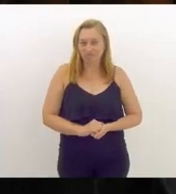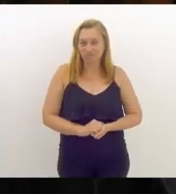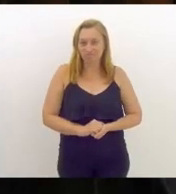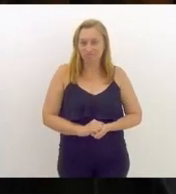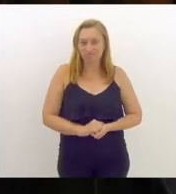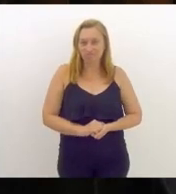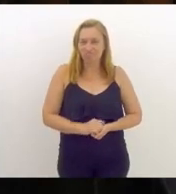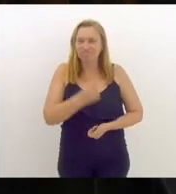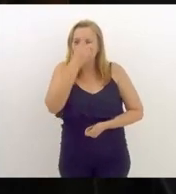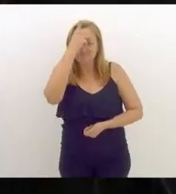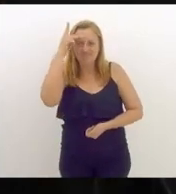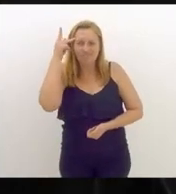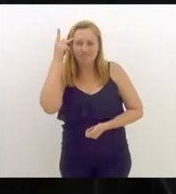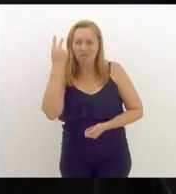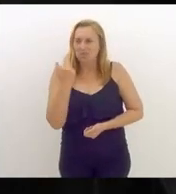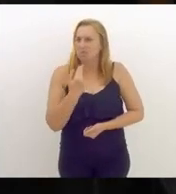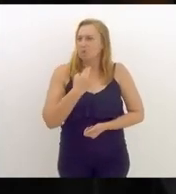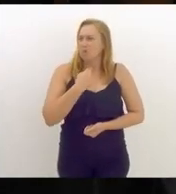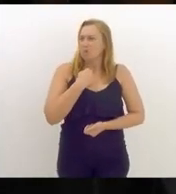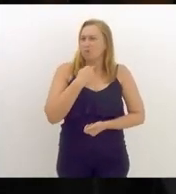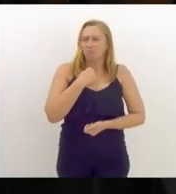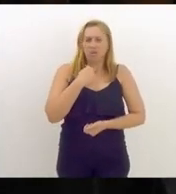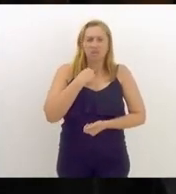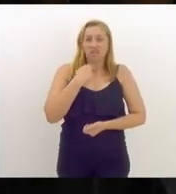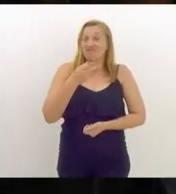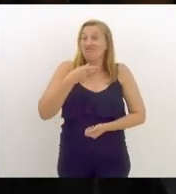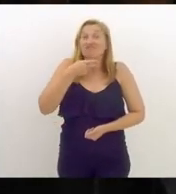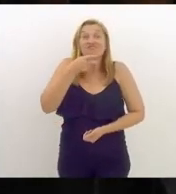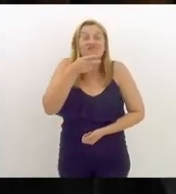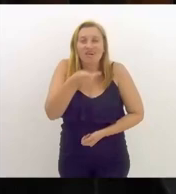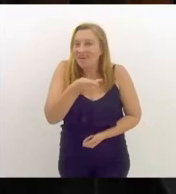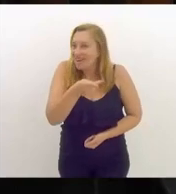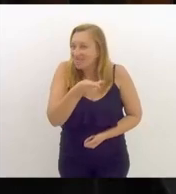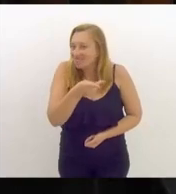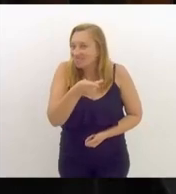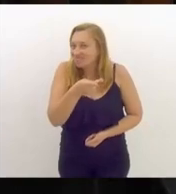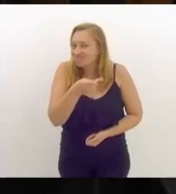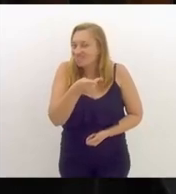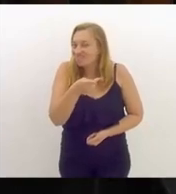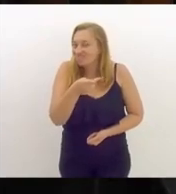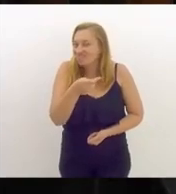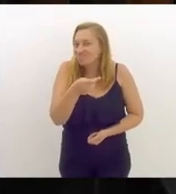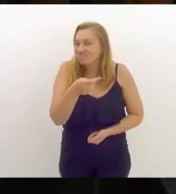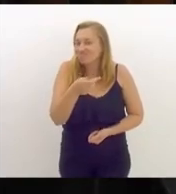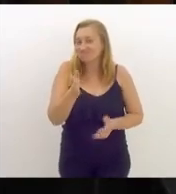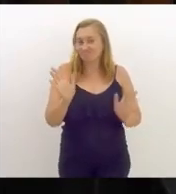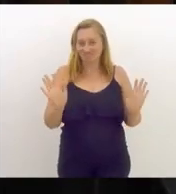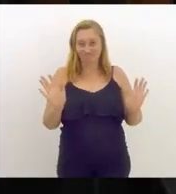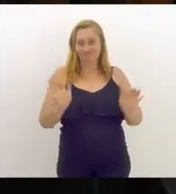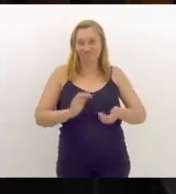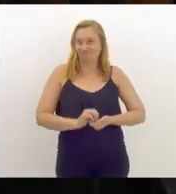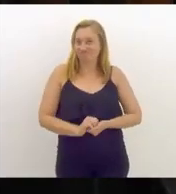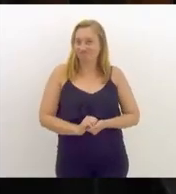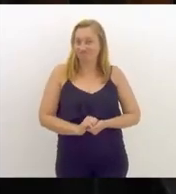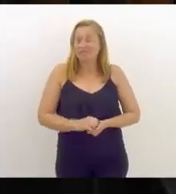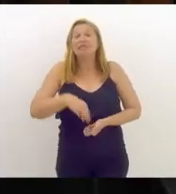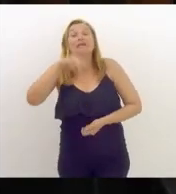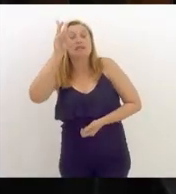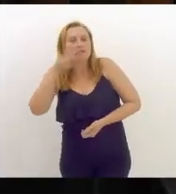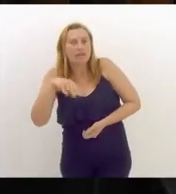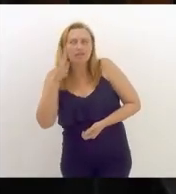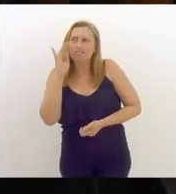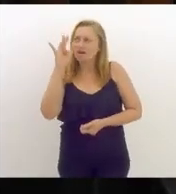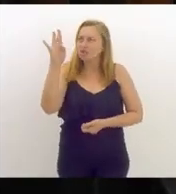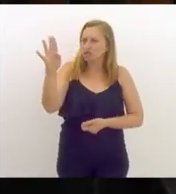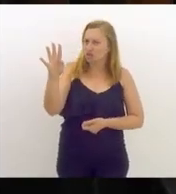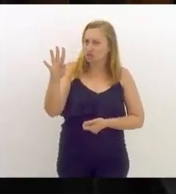as pessoas não poderiam se manifestar como bem entenderem Quem imaginaria